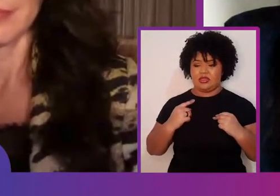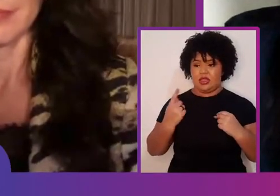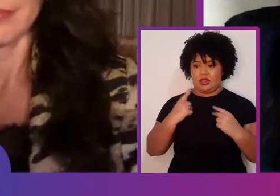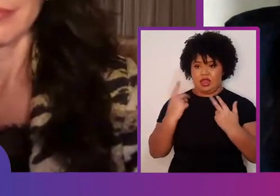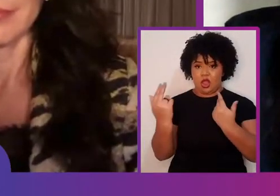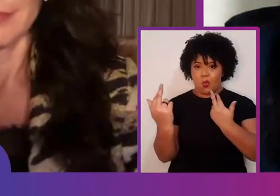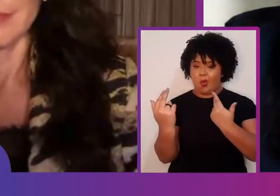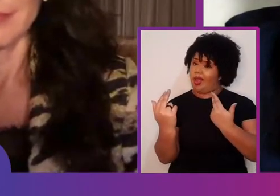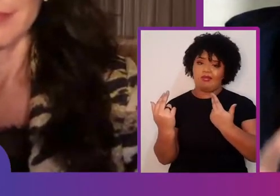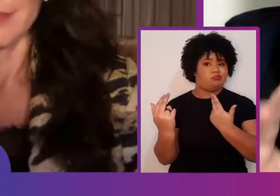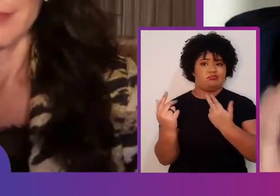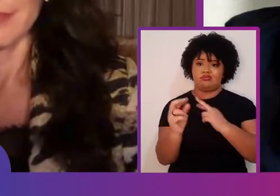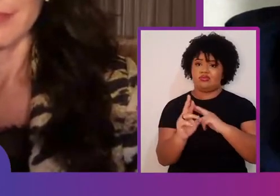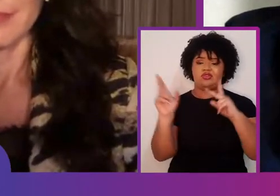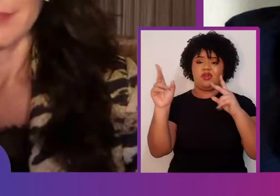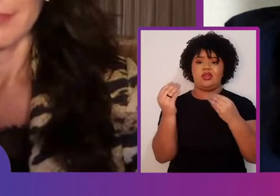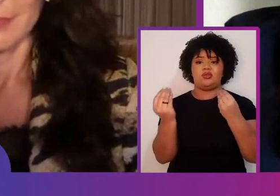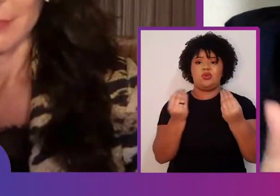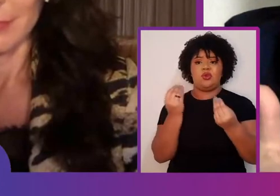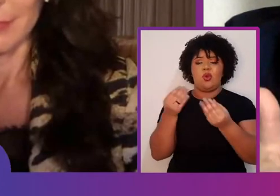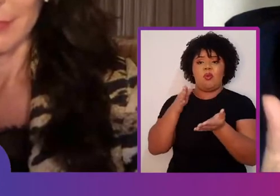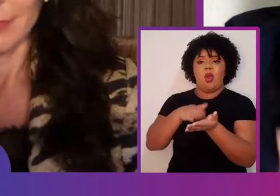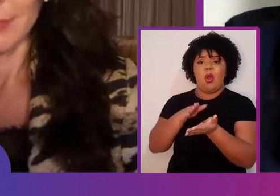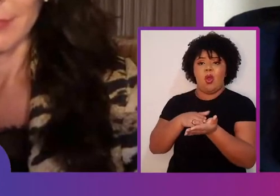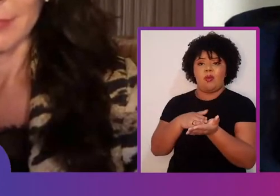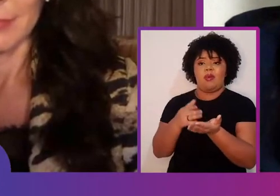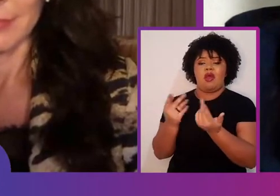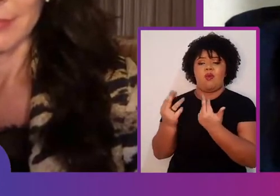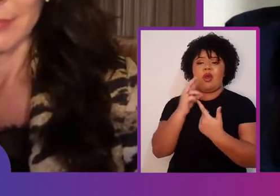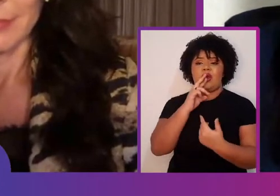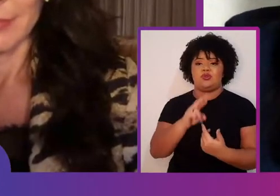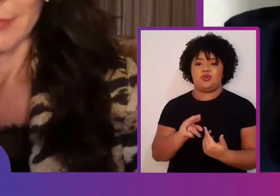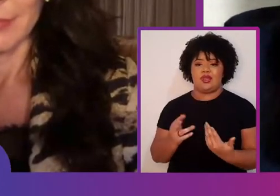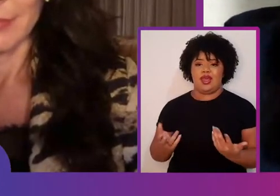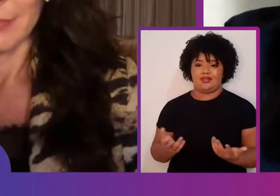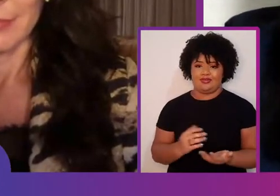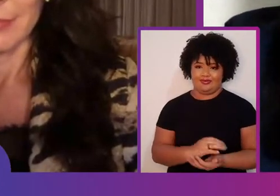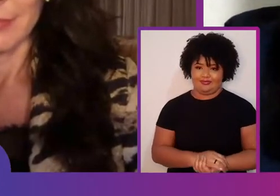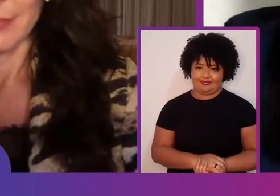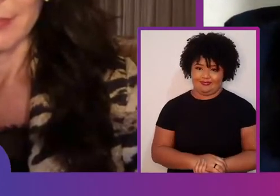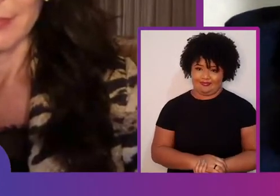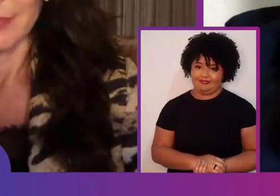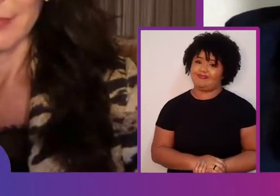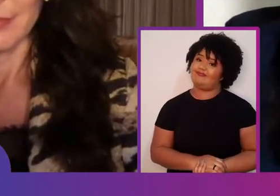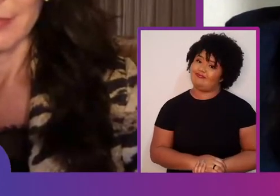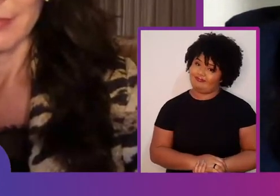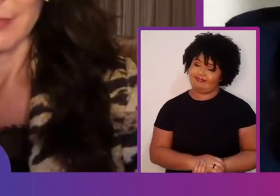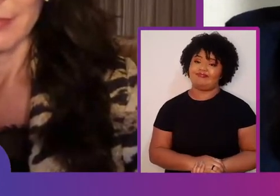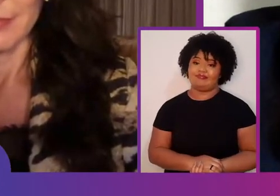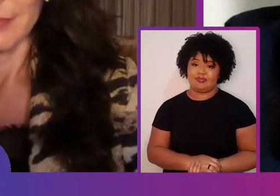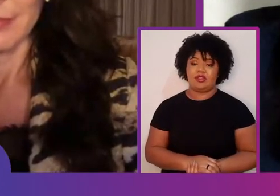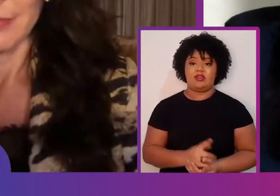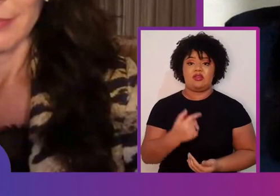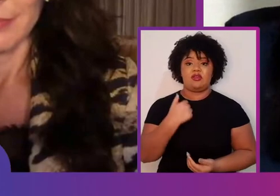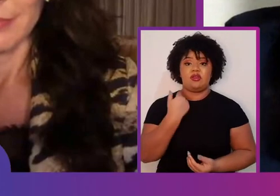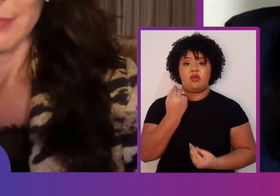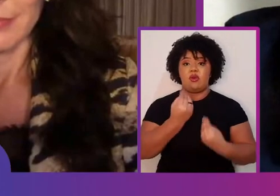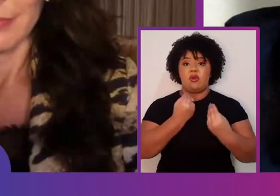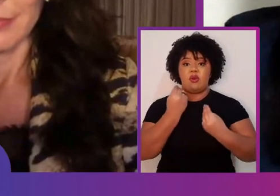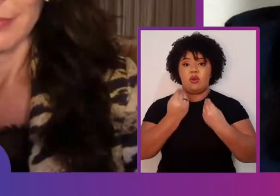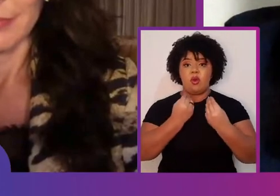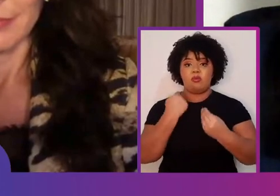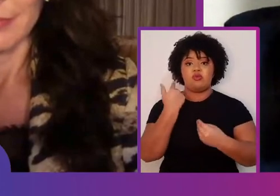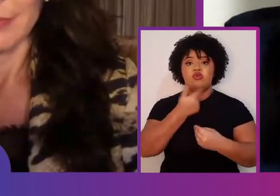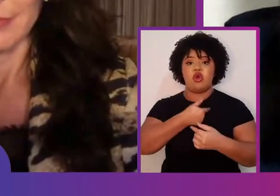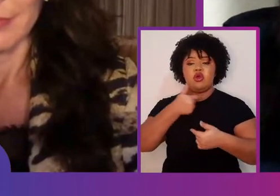cobrar resultados iguais, né? Então, essa é uma condição de muita vulnerabilidade. É a condição com a qual a gente trabalha.